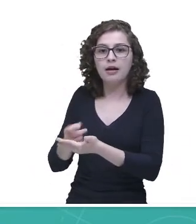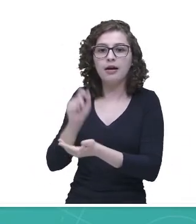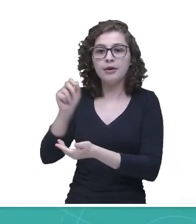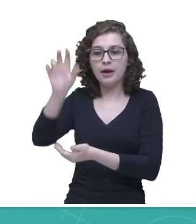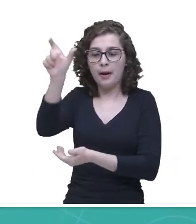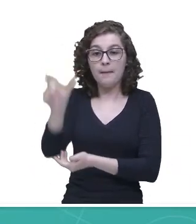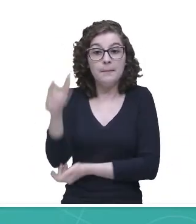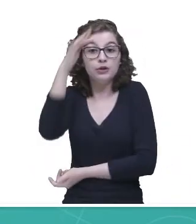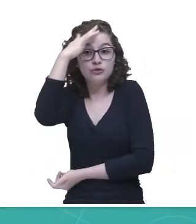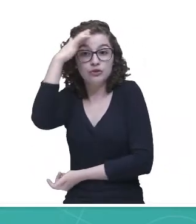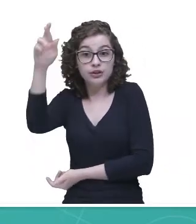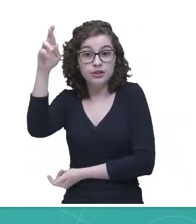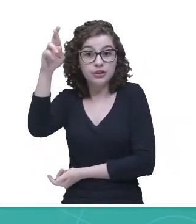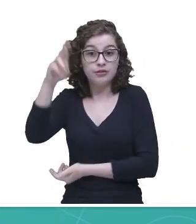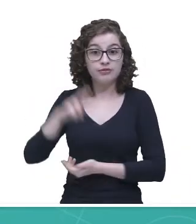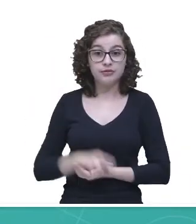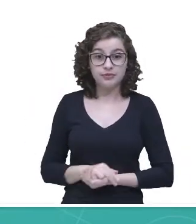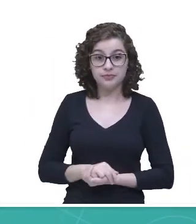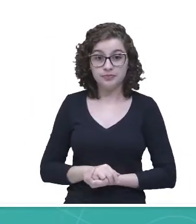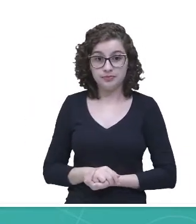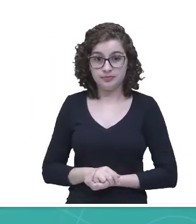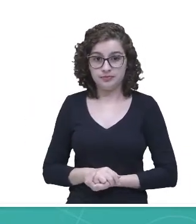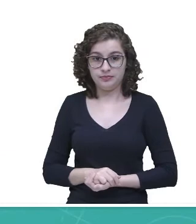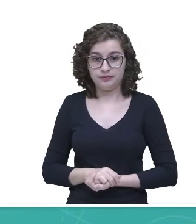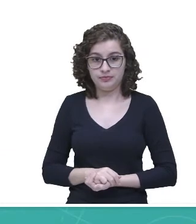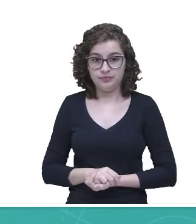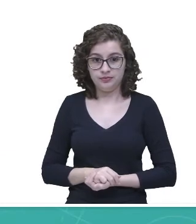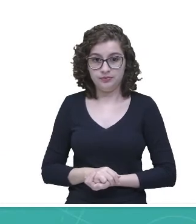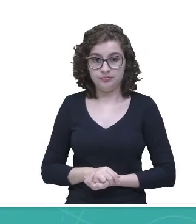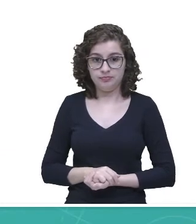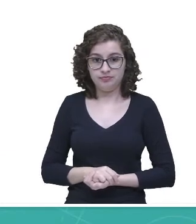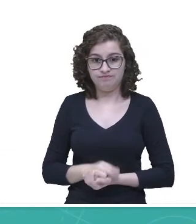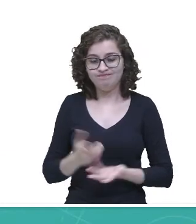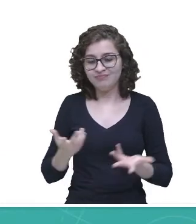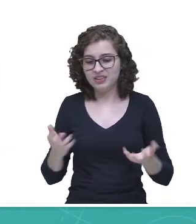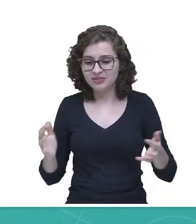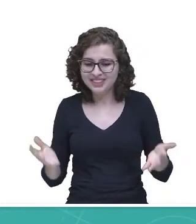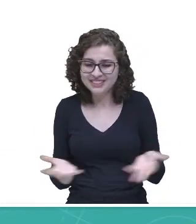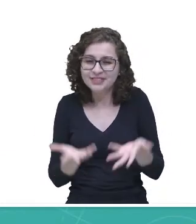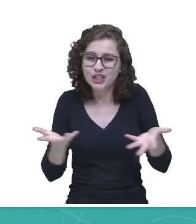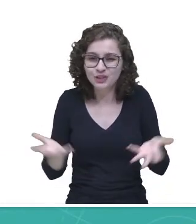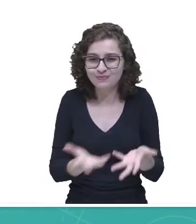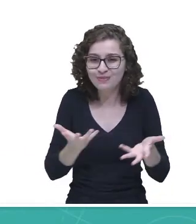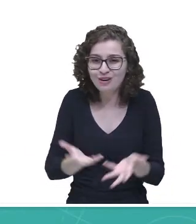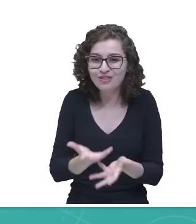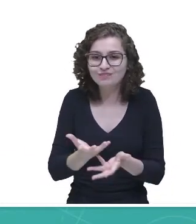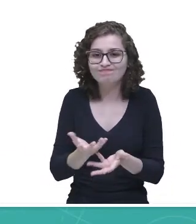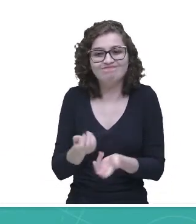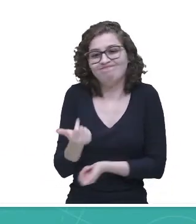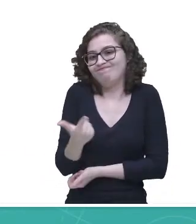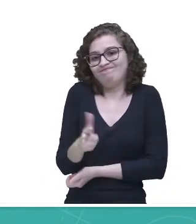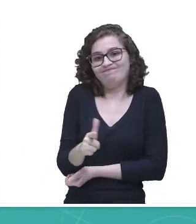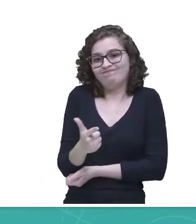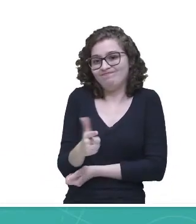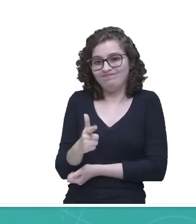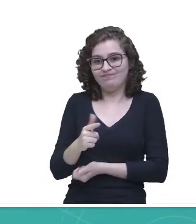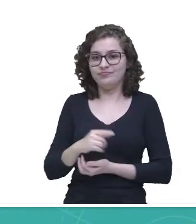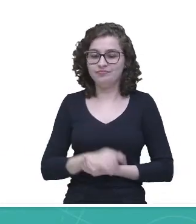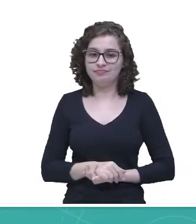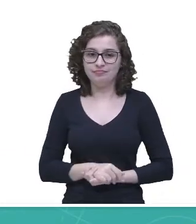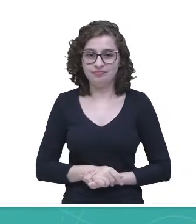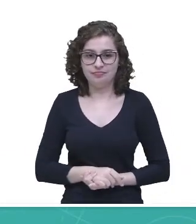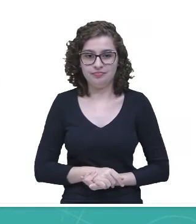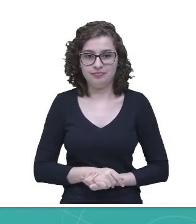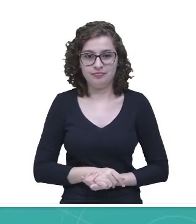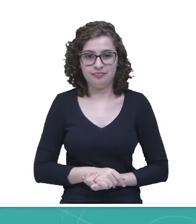nós podemos alinhar a essa frase, desestimulando a produção de excedentes pelos servos. Então, o que os servos pensavam?